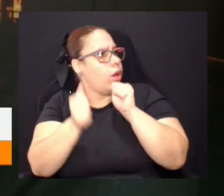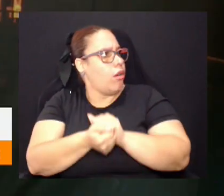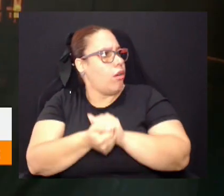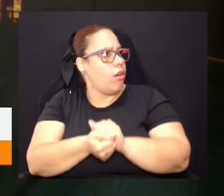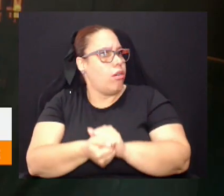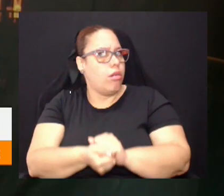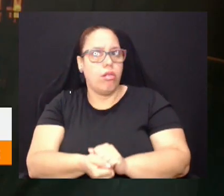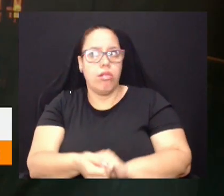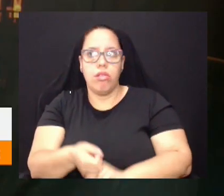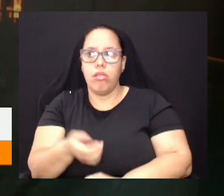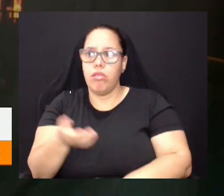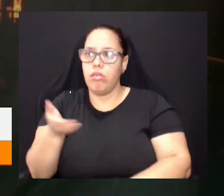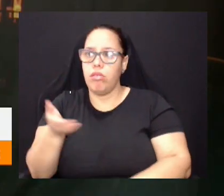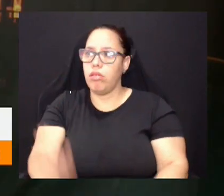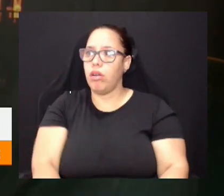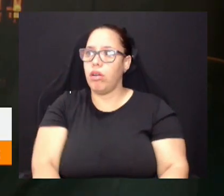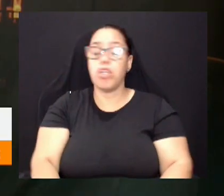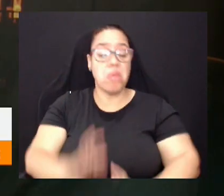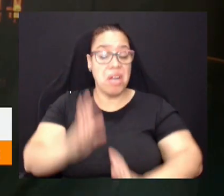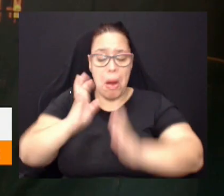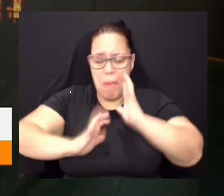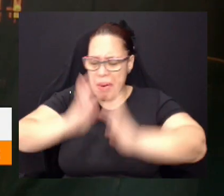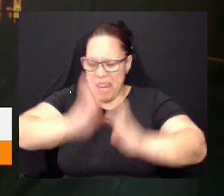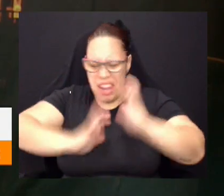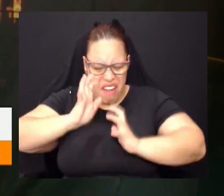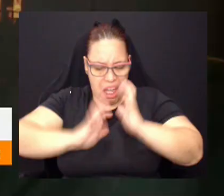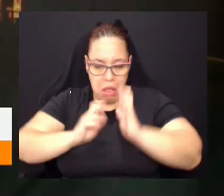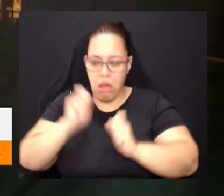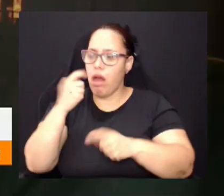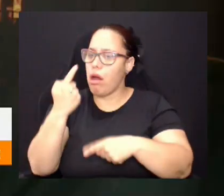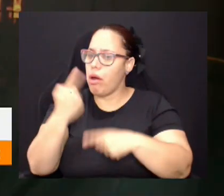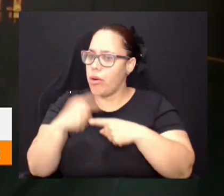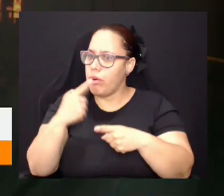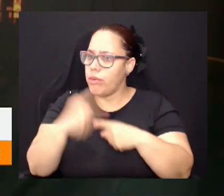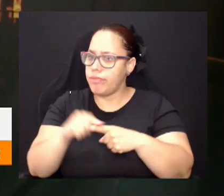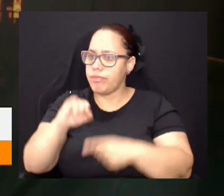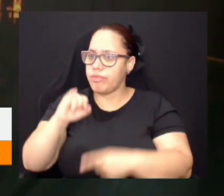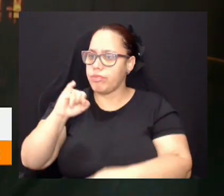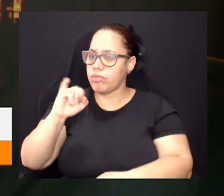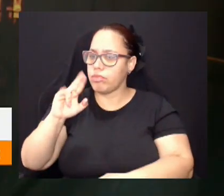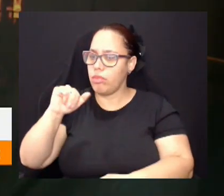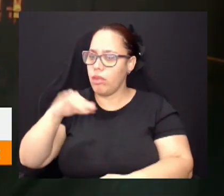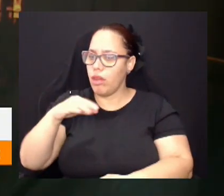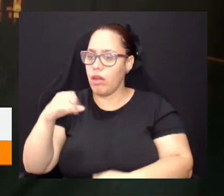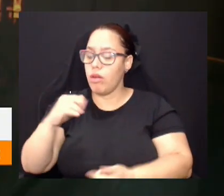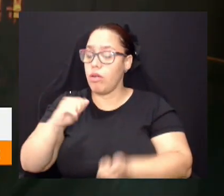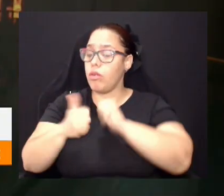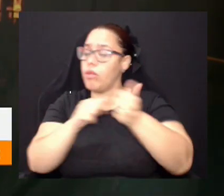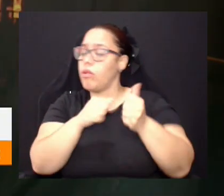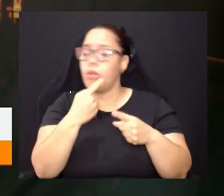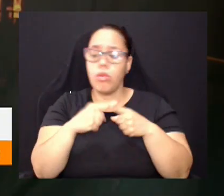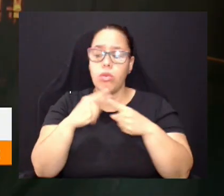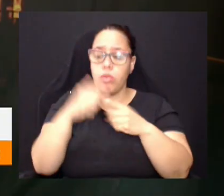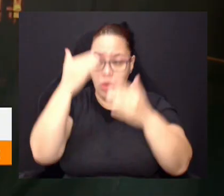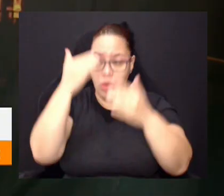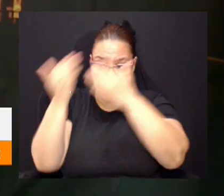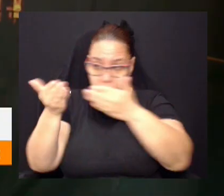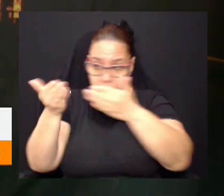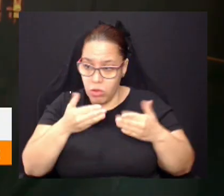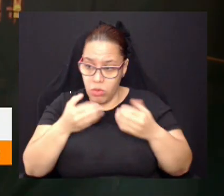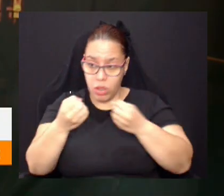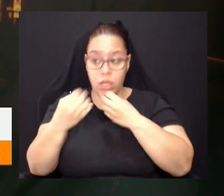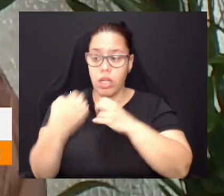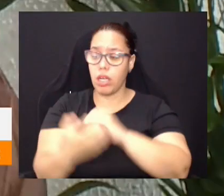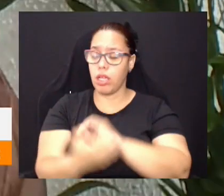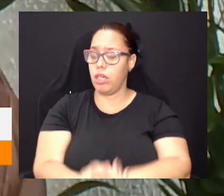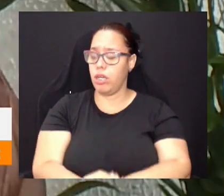a gente começa a brigar. O porquê isso acontece? E se no seu ponto de vista, na sua avaliação, o que que a psicologia traz pra gente?